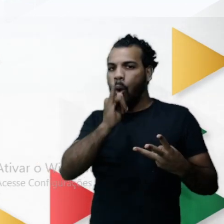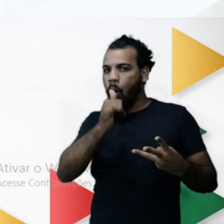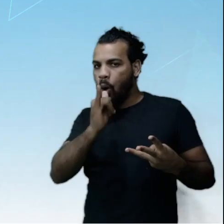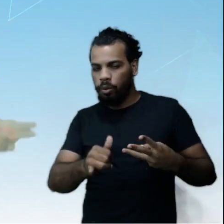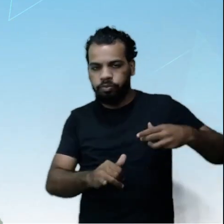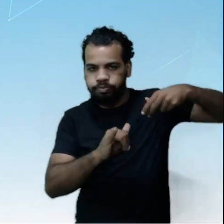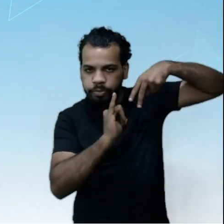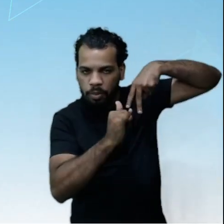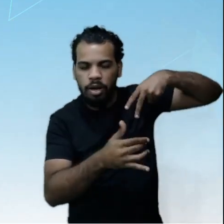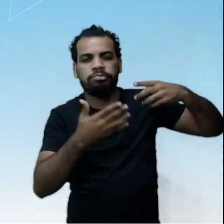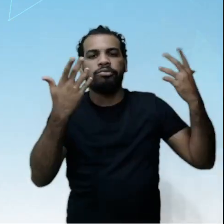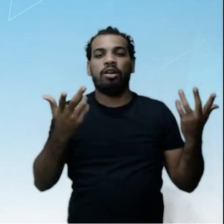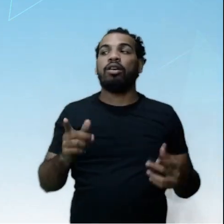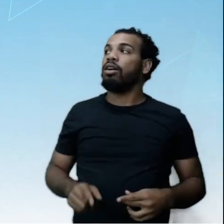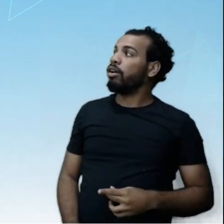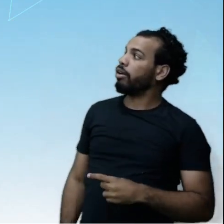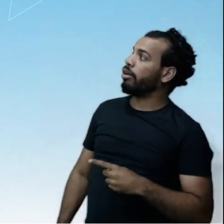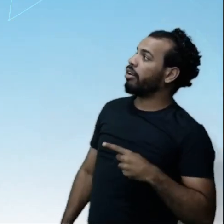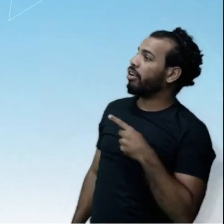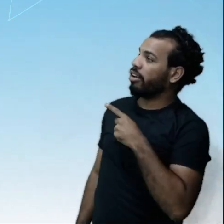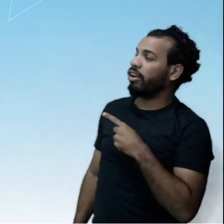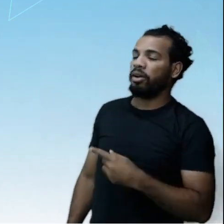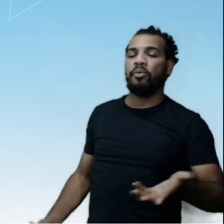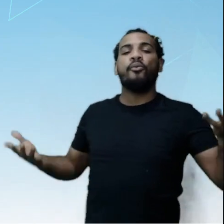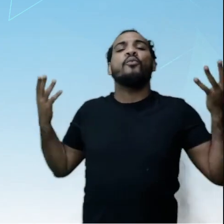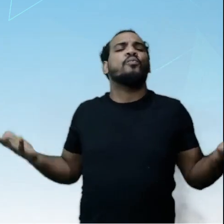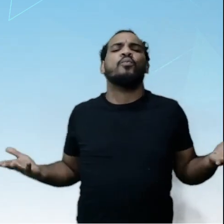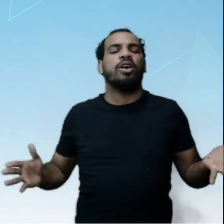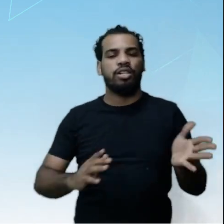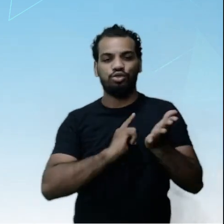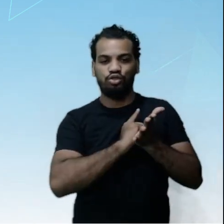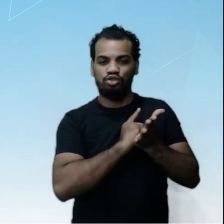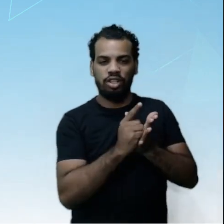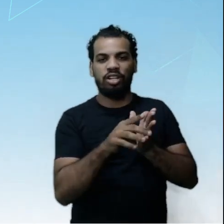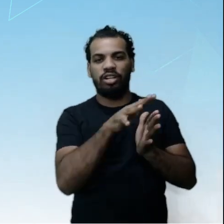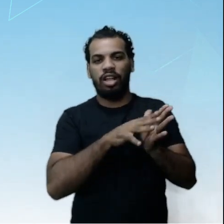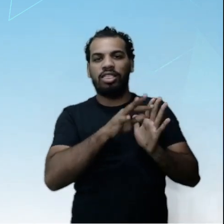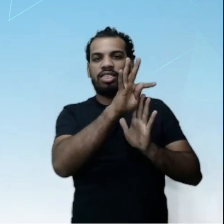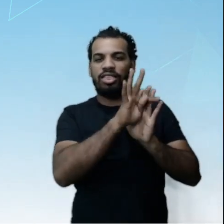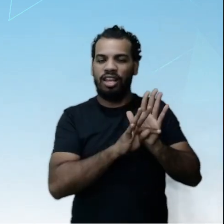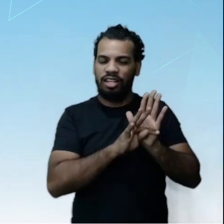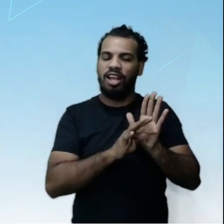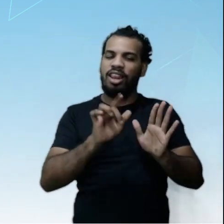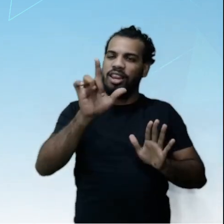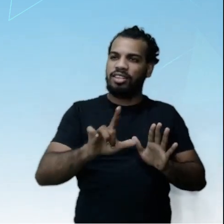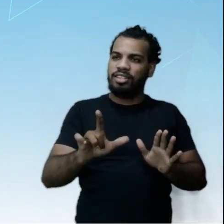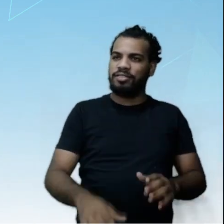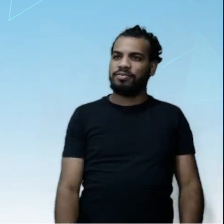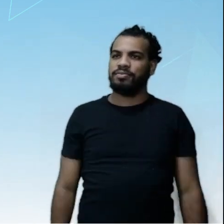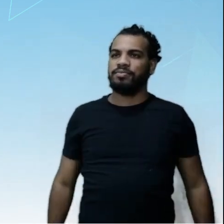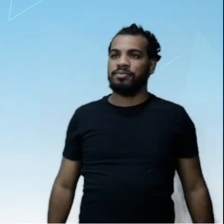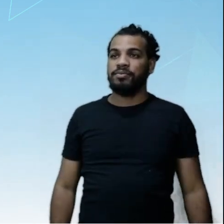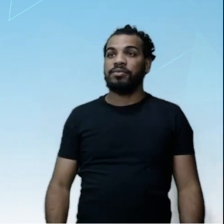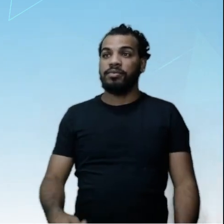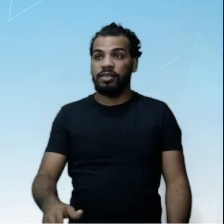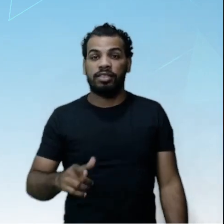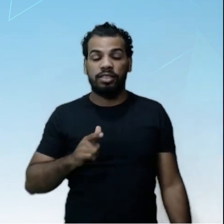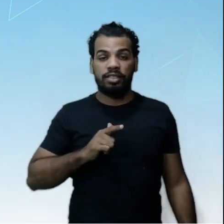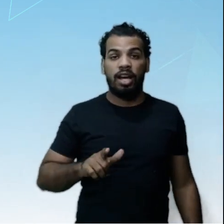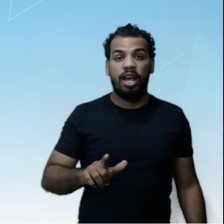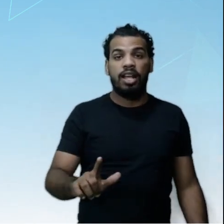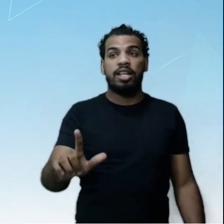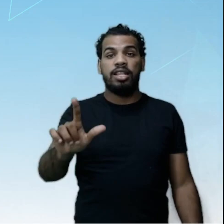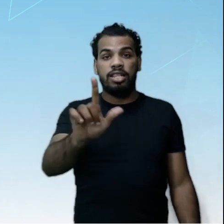isso circula o quê? Os gêneros do mundo artístico literário. E quando a gente fala em mundo literário, o